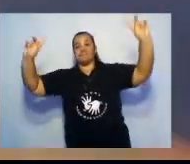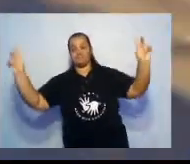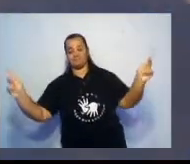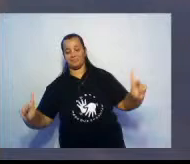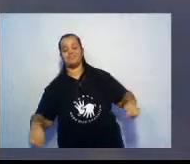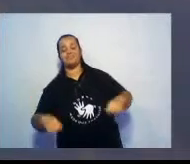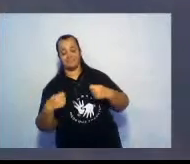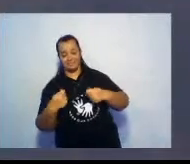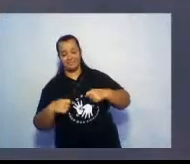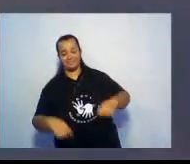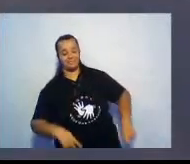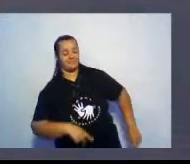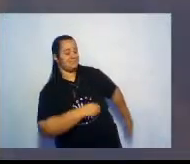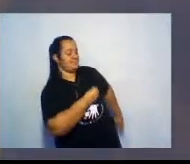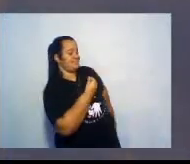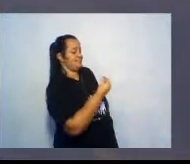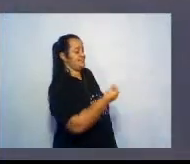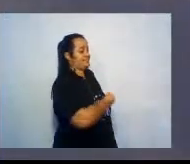que eu preciso pra